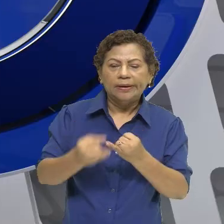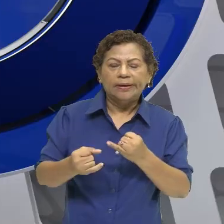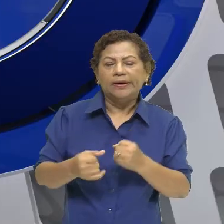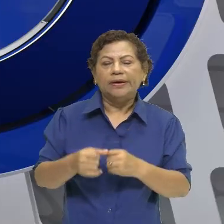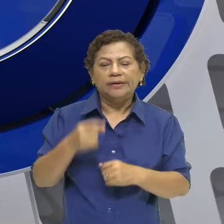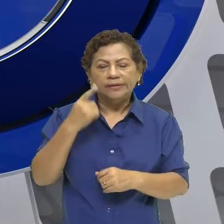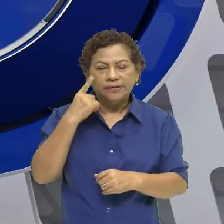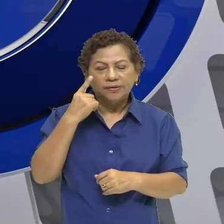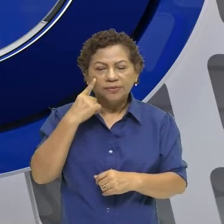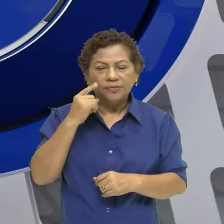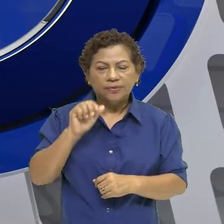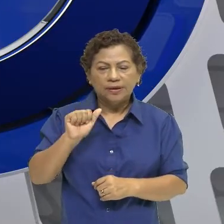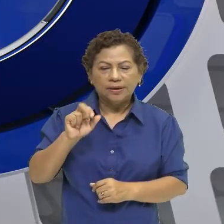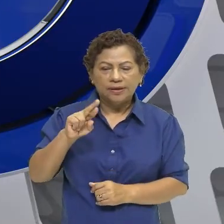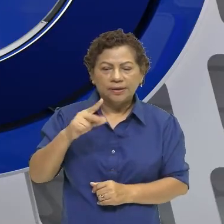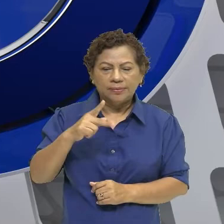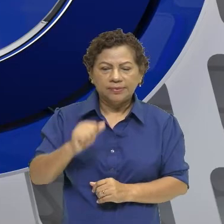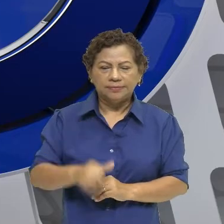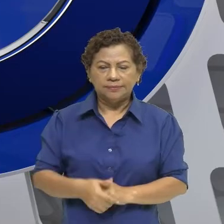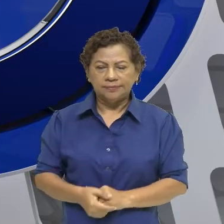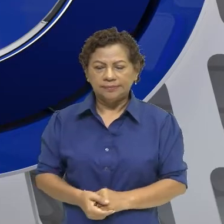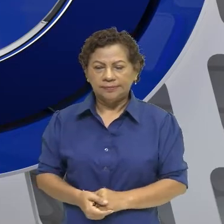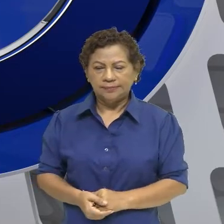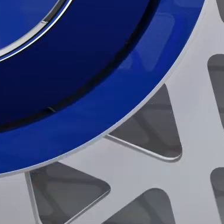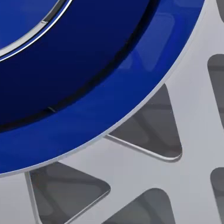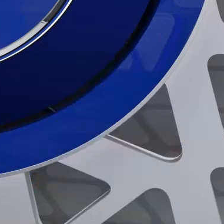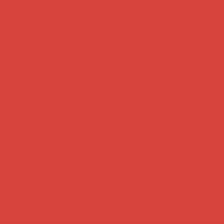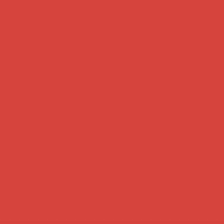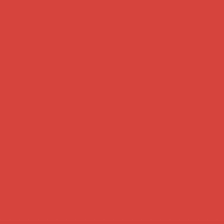escutar um pouquinho do som do coral?